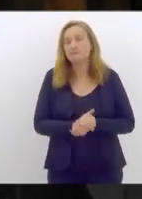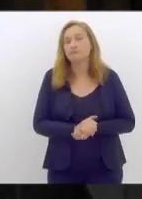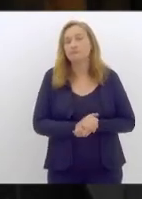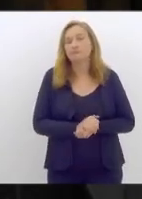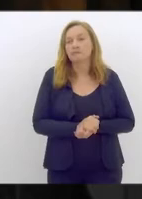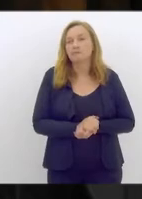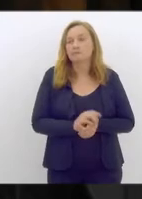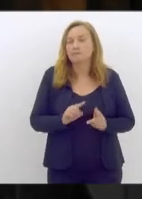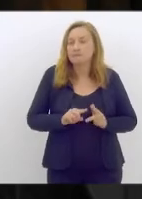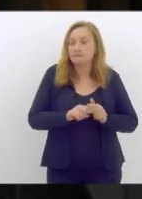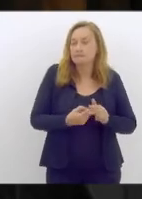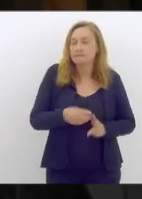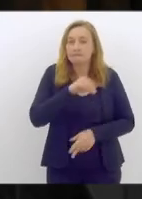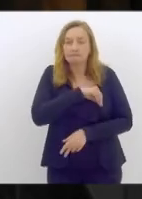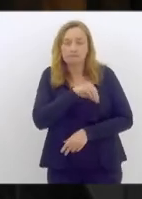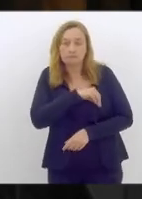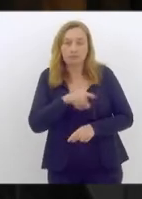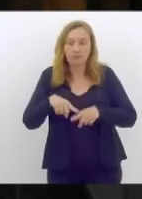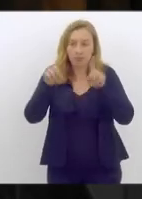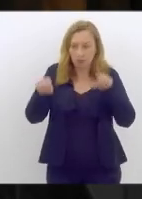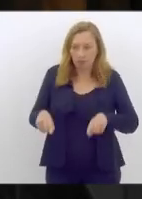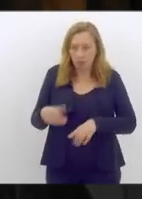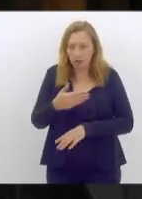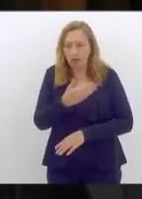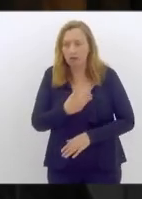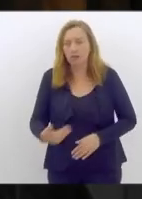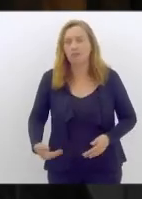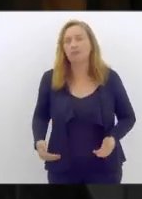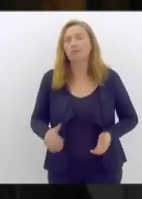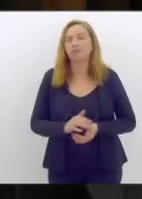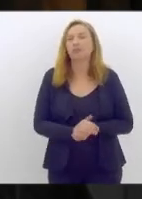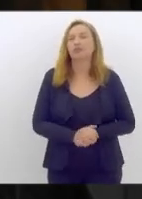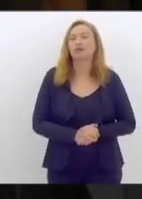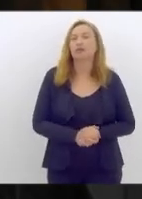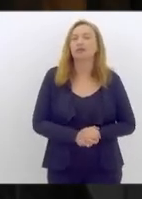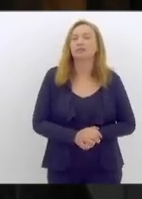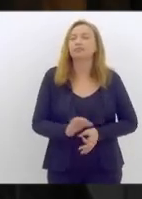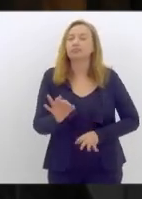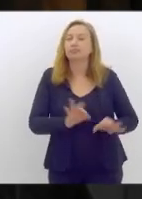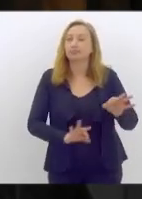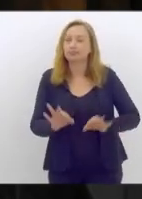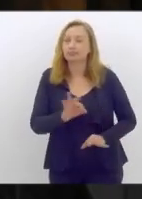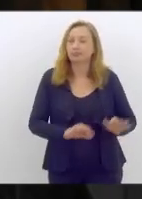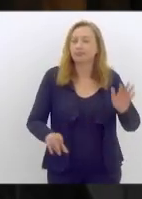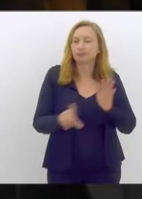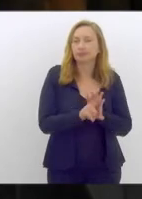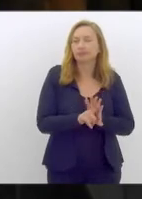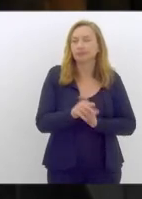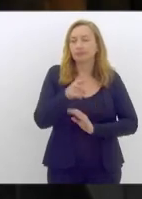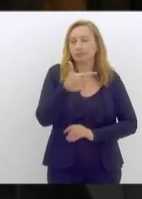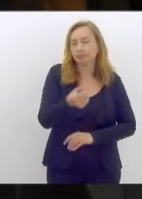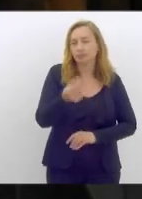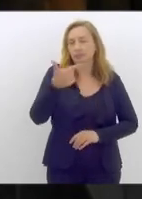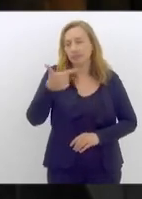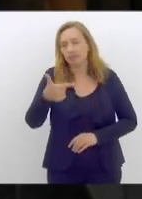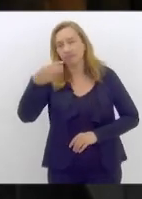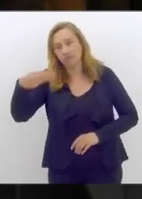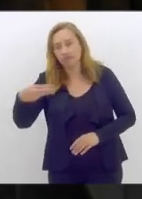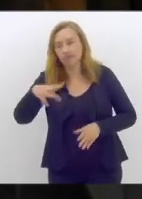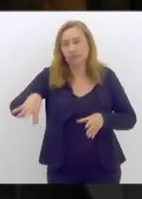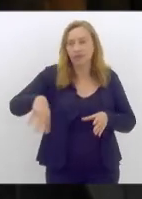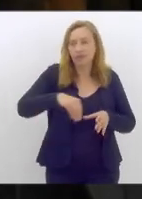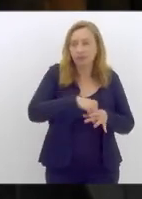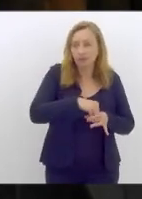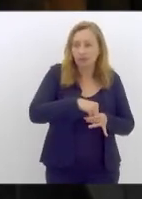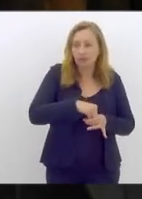remuneração do servidor público se na piloa de 23 tava incluída